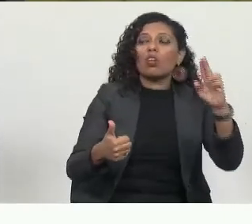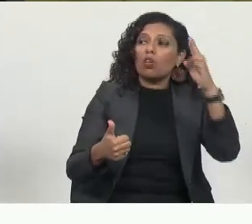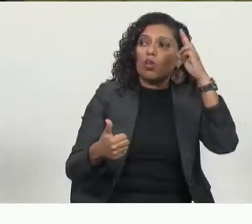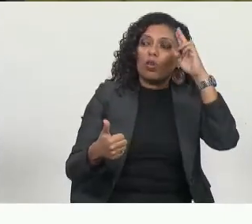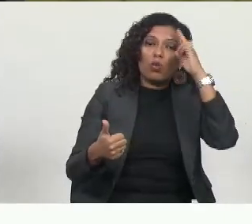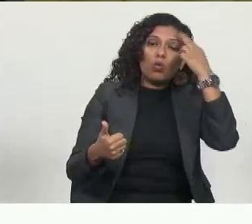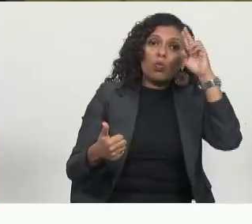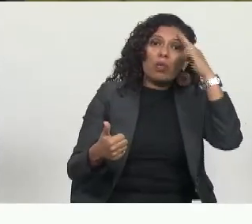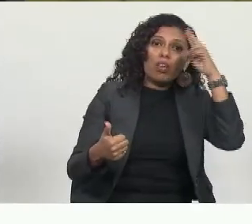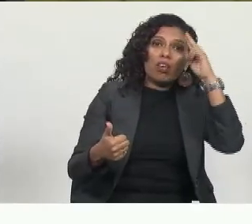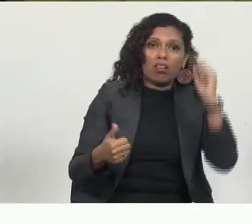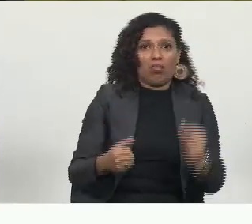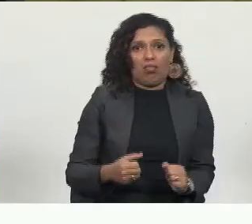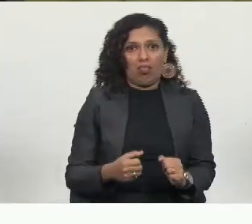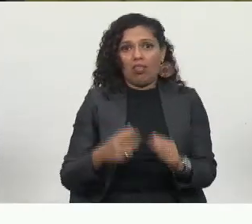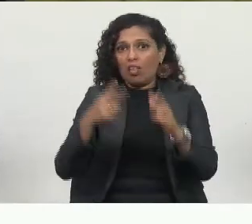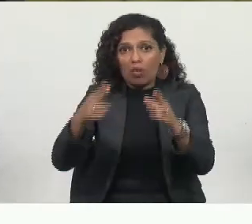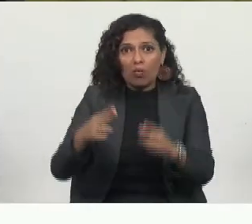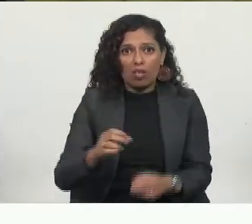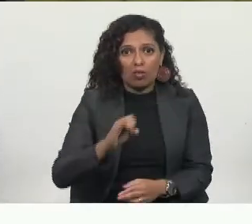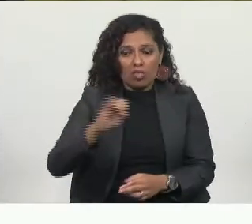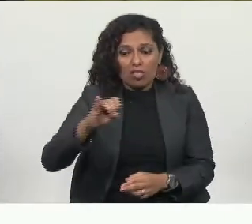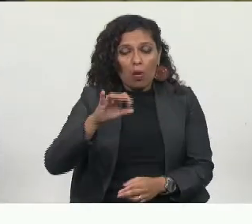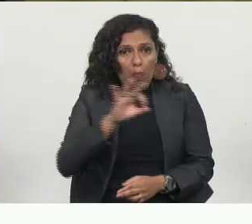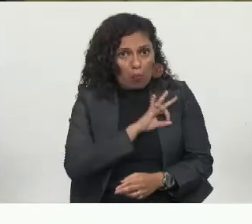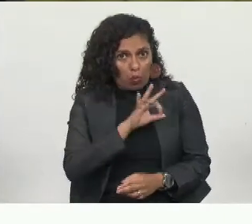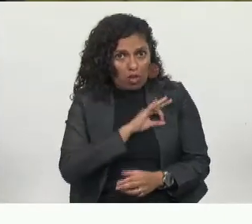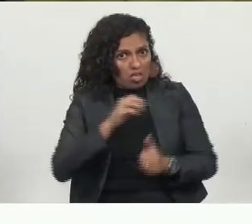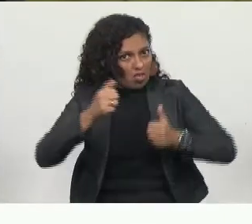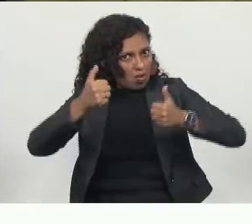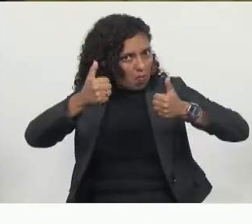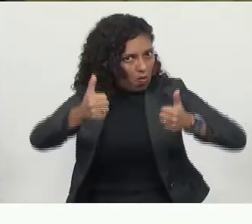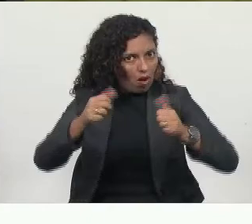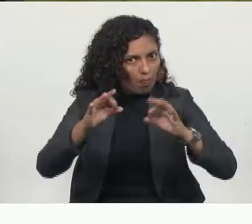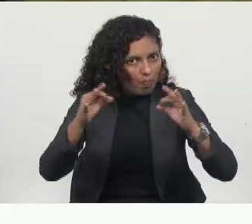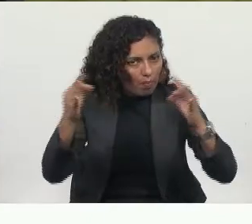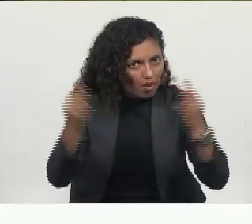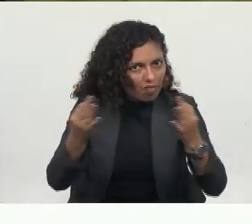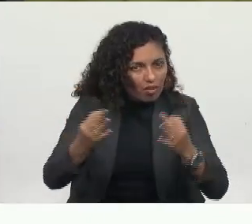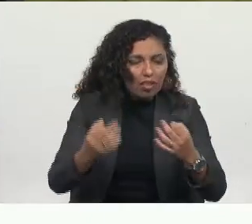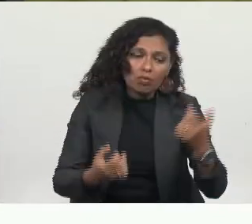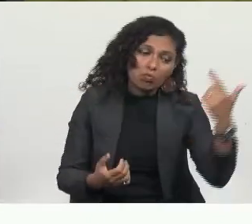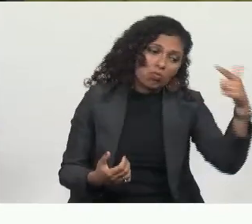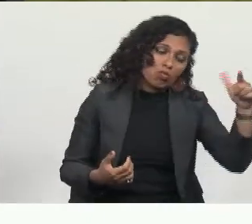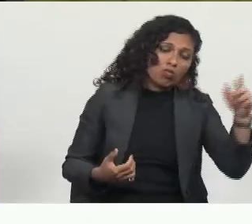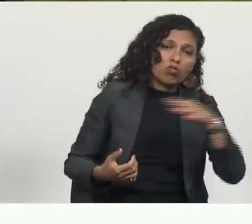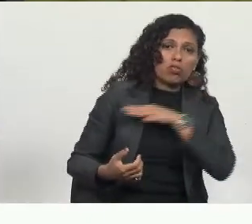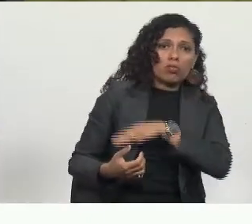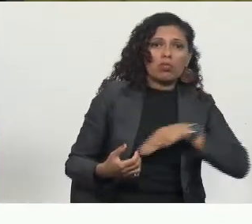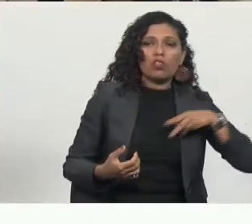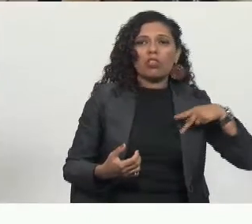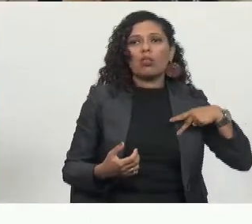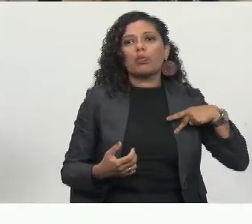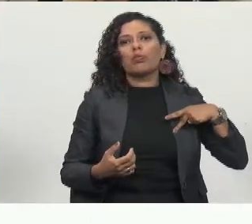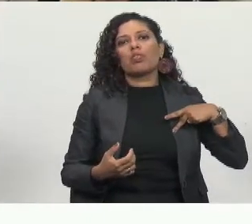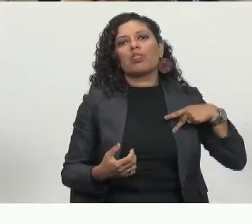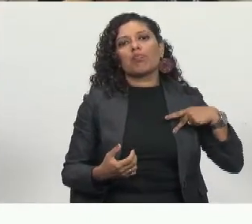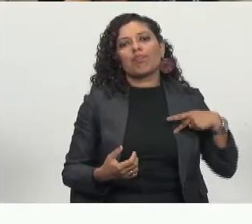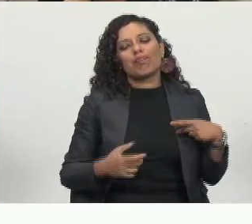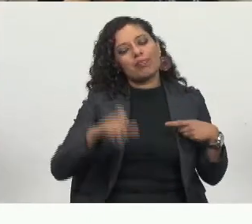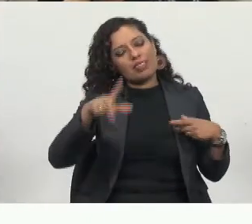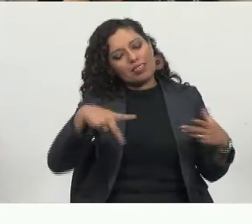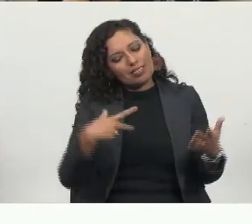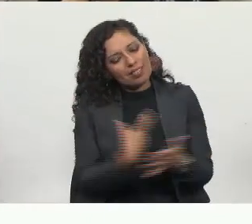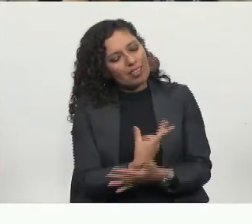que estão aqui não funcionam bem ou tentam falar que não funciona bem. Não deixa de ser uma sabotagem, né? É uma sabotagem a